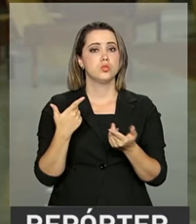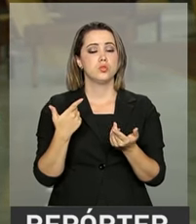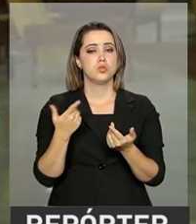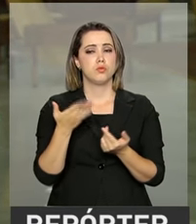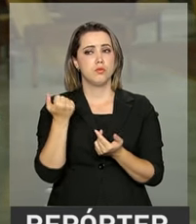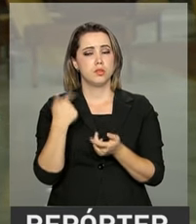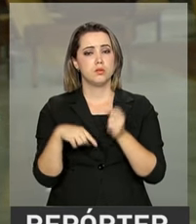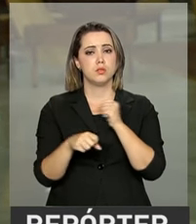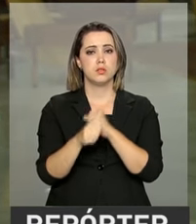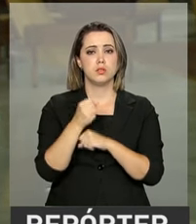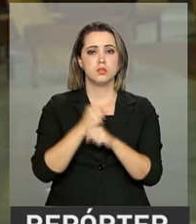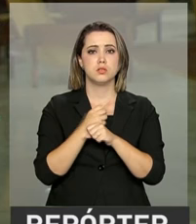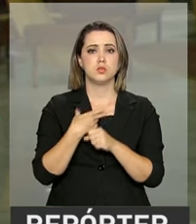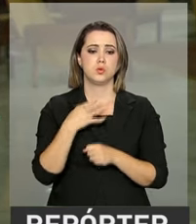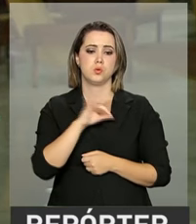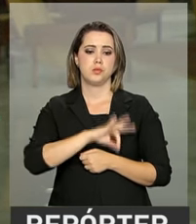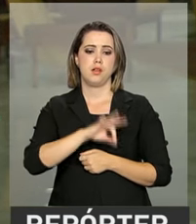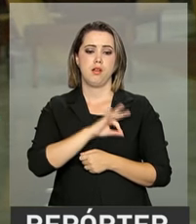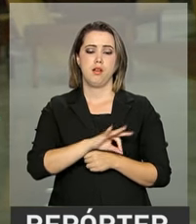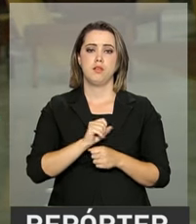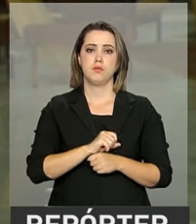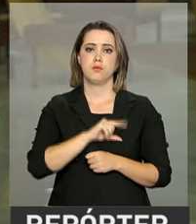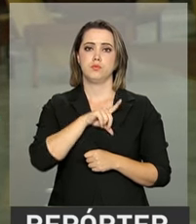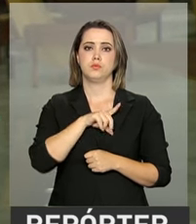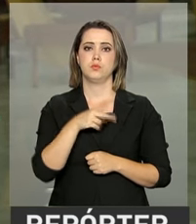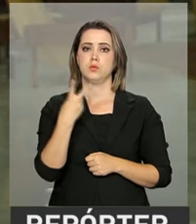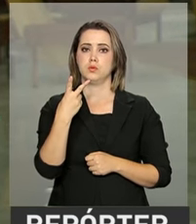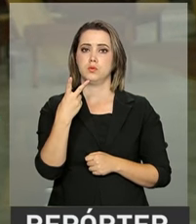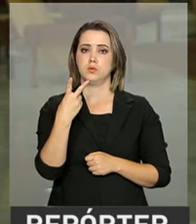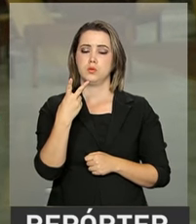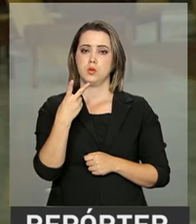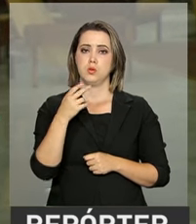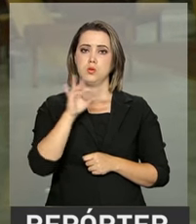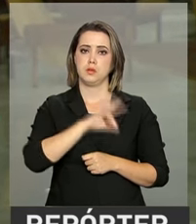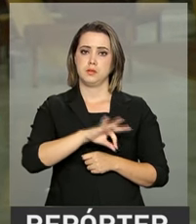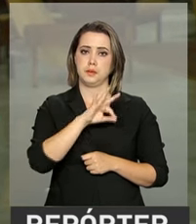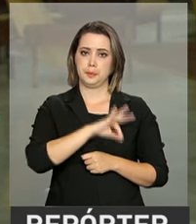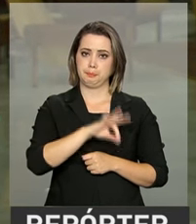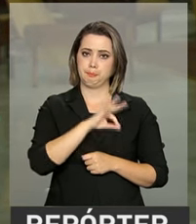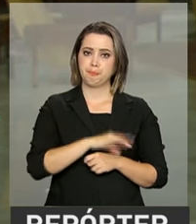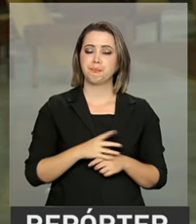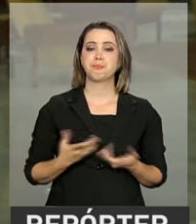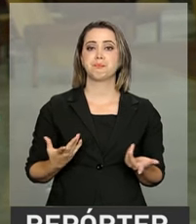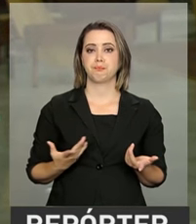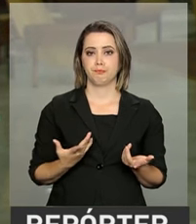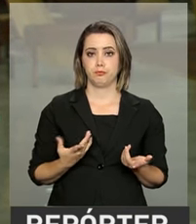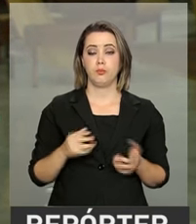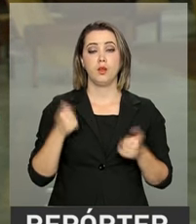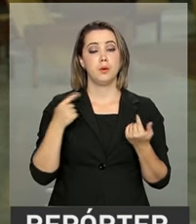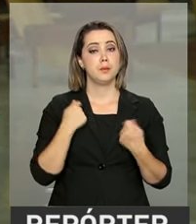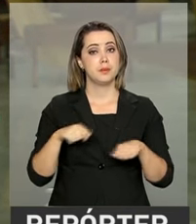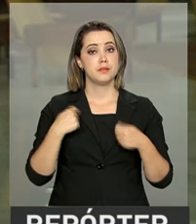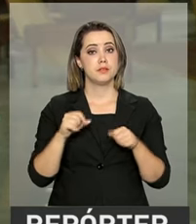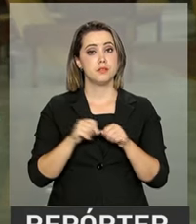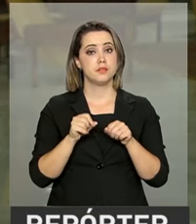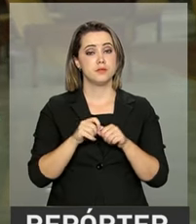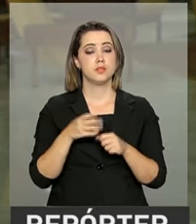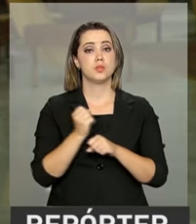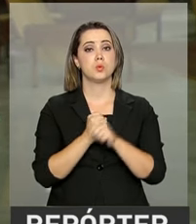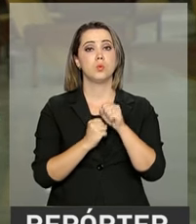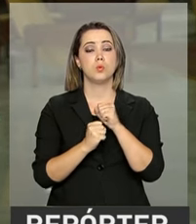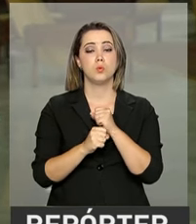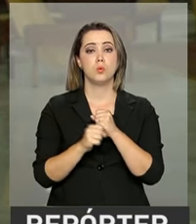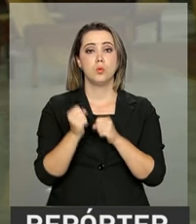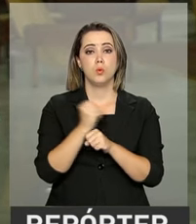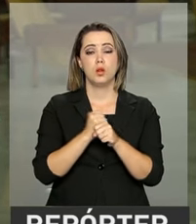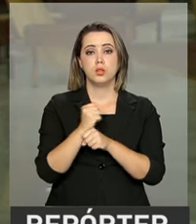à época, uma remuneração superior a 2 salários mínimos. E o que eles devem fazer, Roberto? Quem em 2015